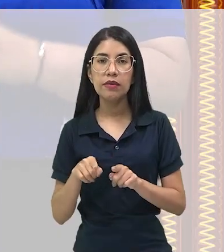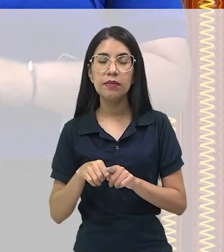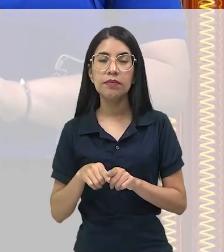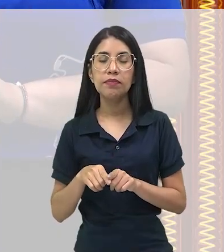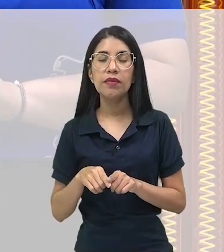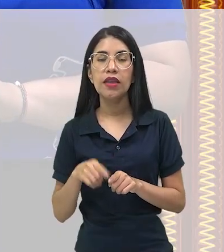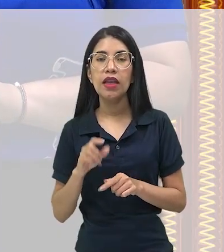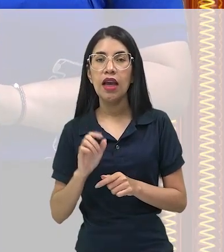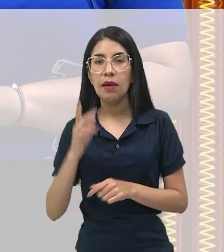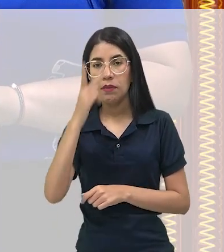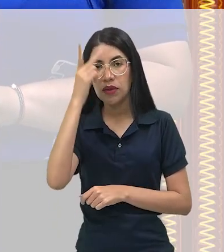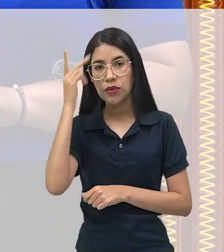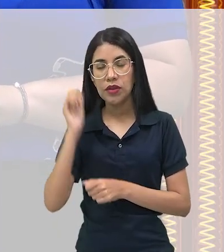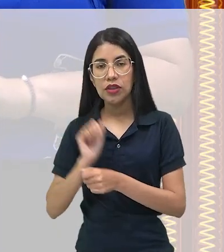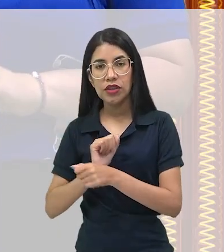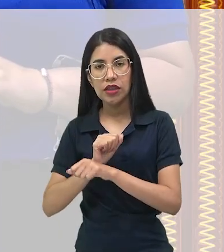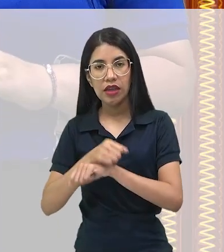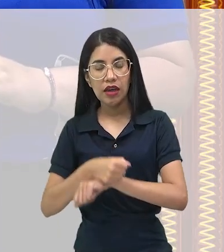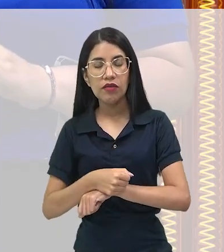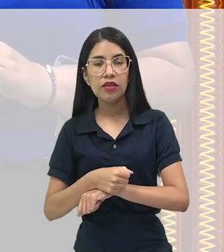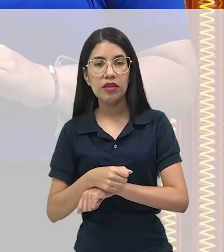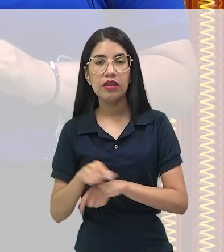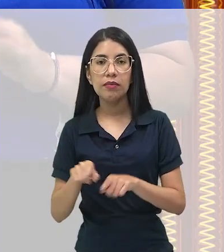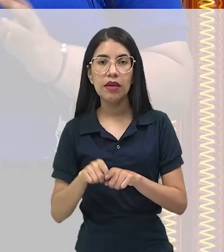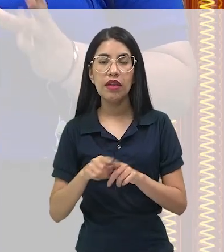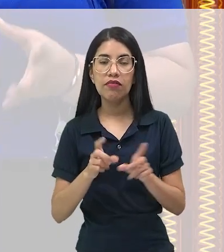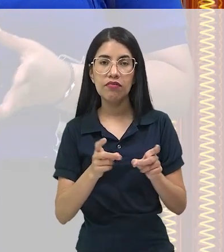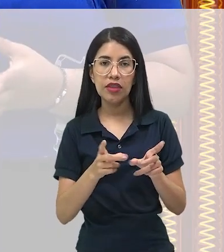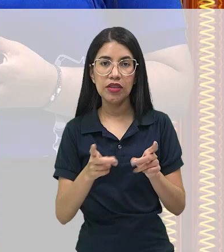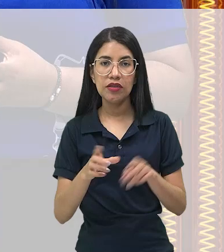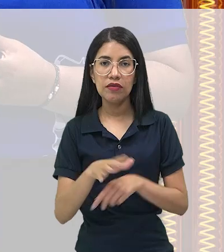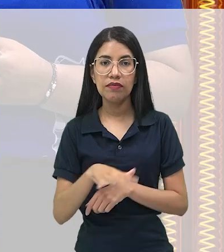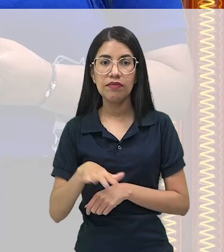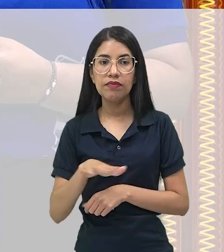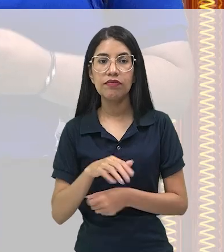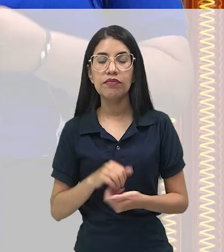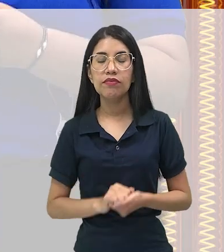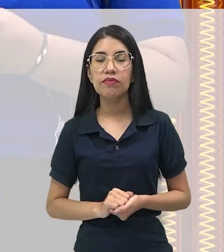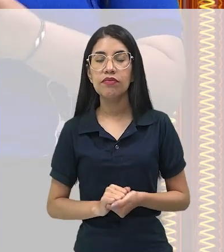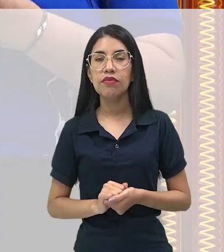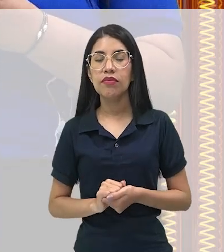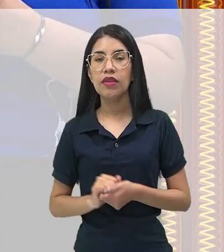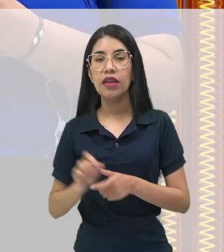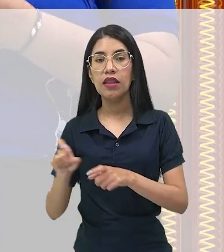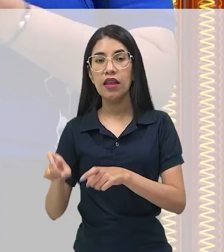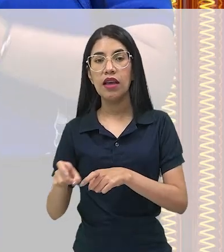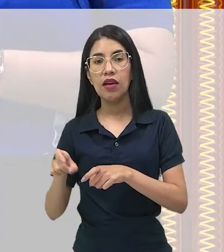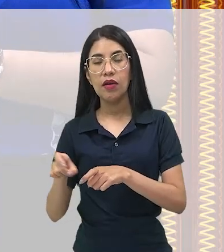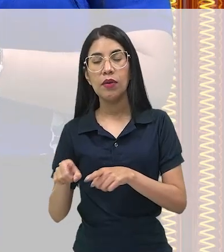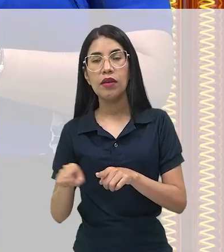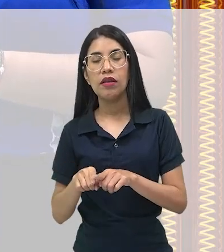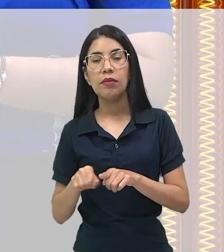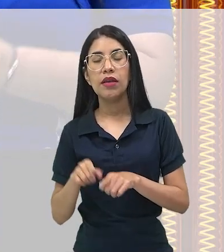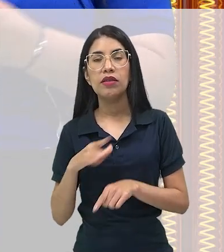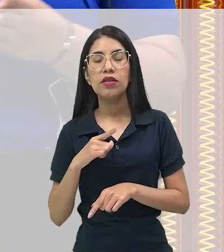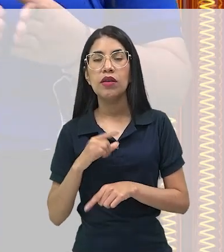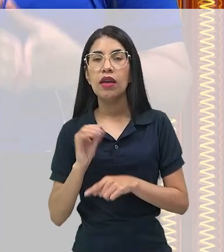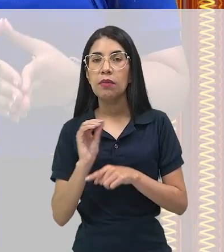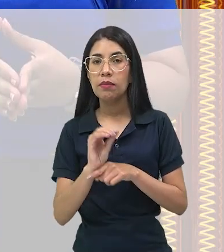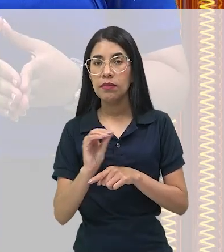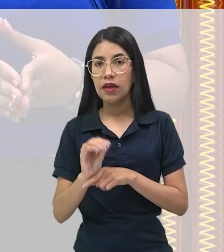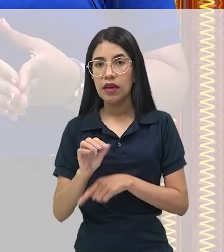os escravizados africanos. Na parte ainda da agricultura, a gente vai trazer que ela vai abastecer tanto o mercado